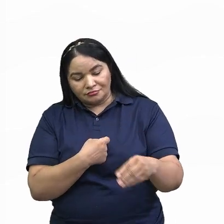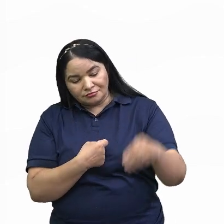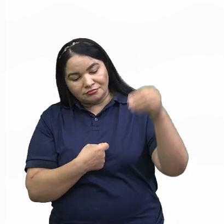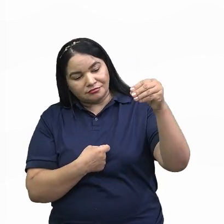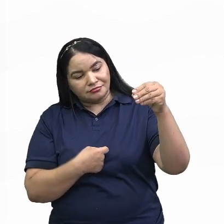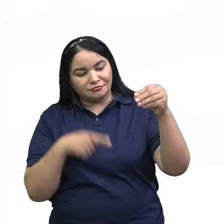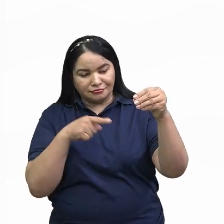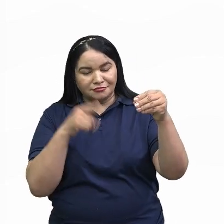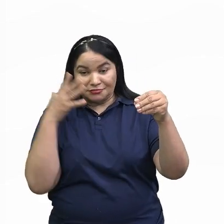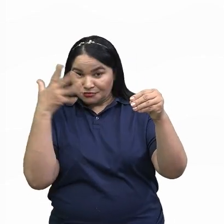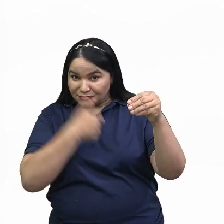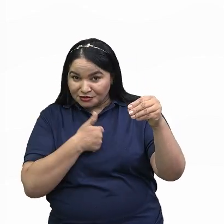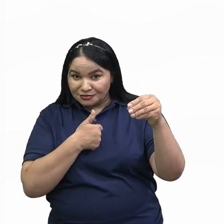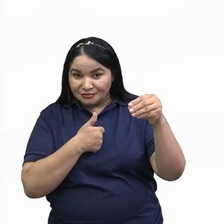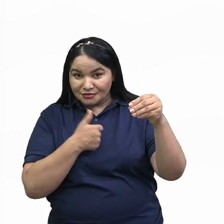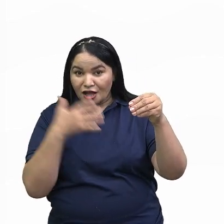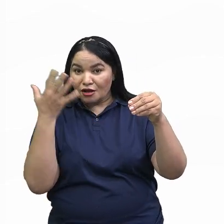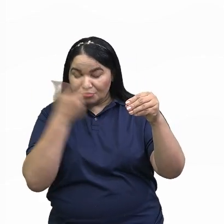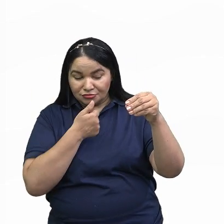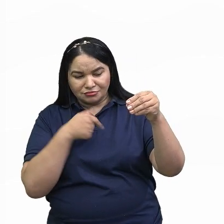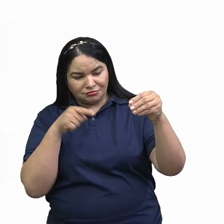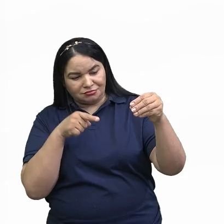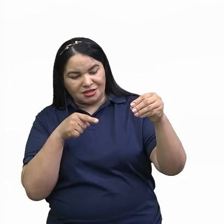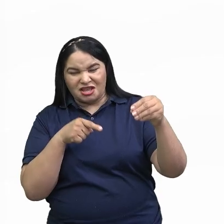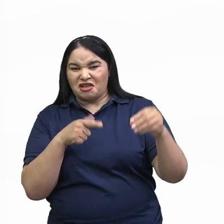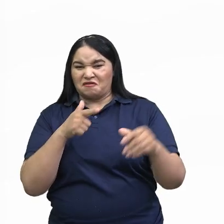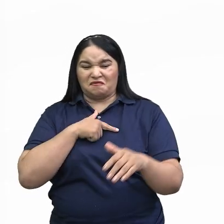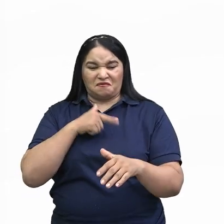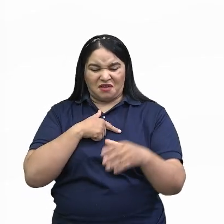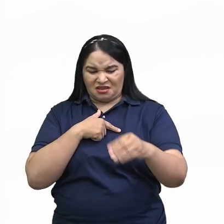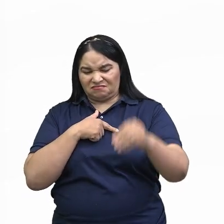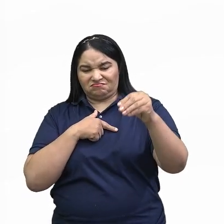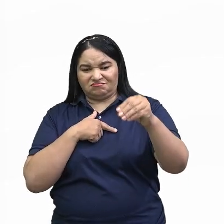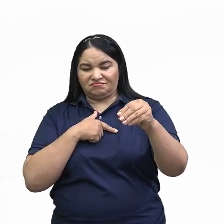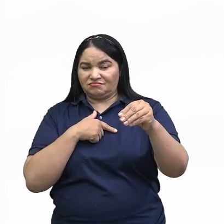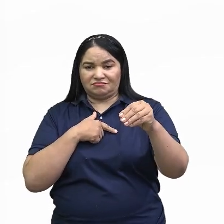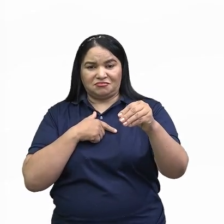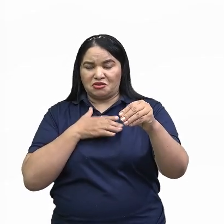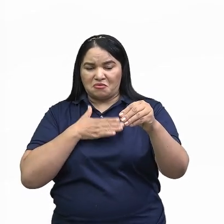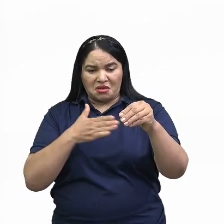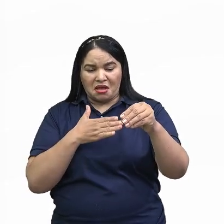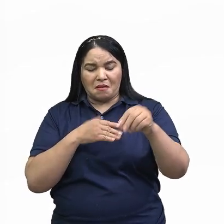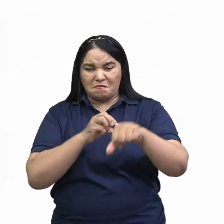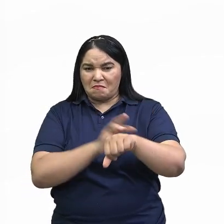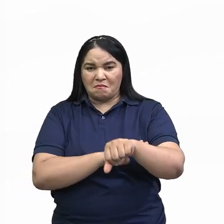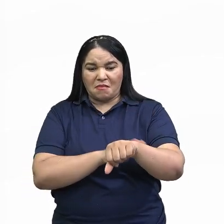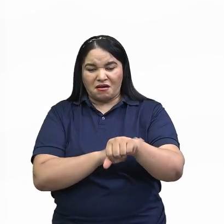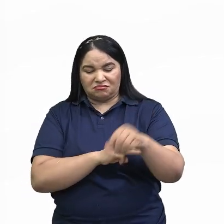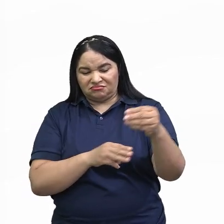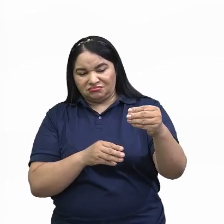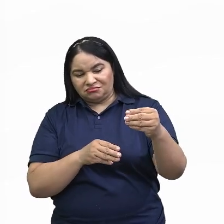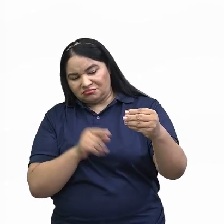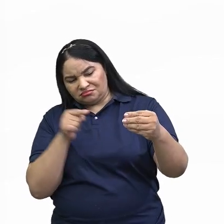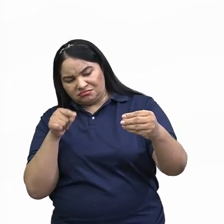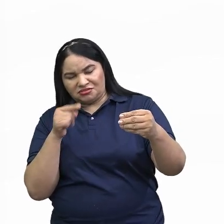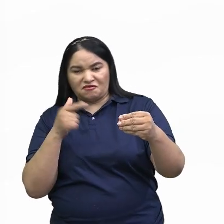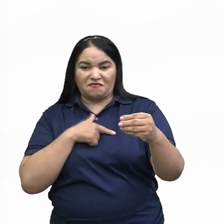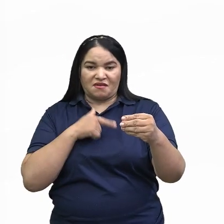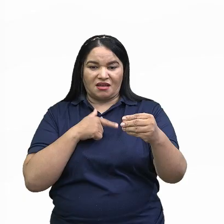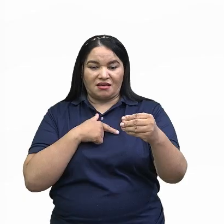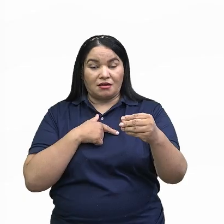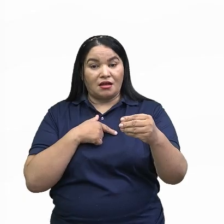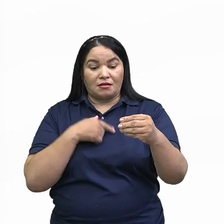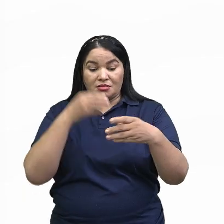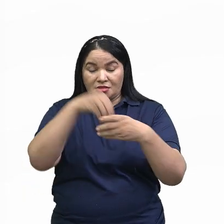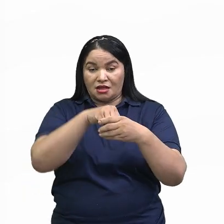mais bonita, óbvio. Aquela que está com a casca ali mais marrom, né, mais manchada, você não quer, embora ela esteja bem bonita